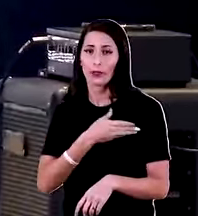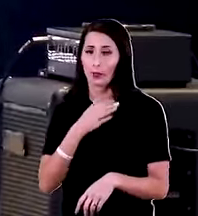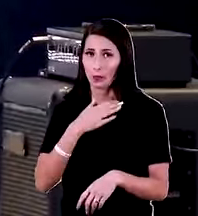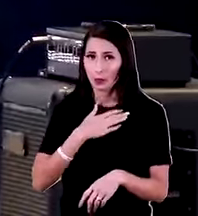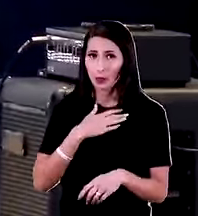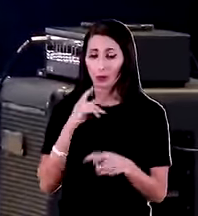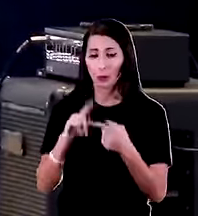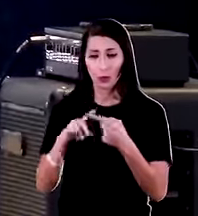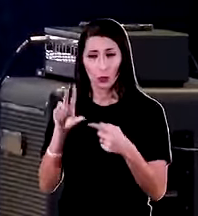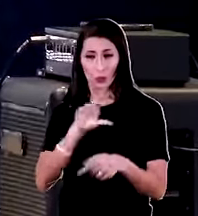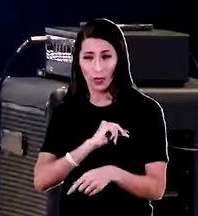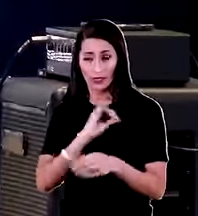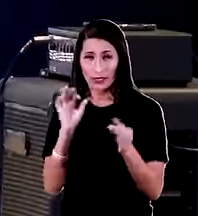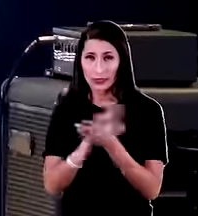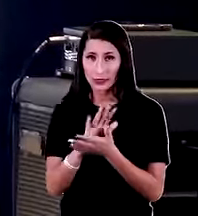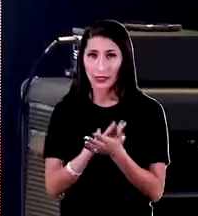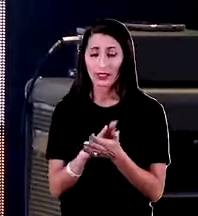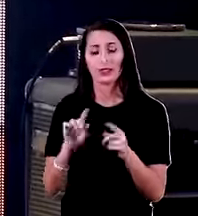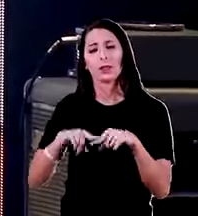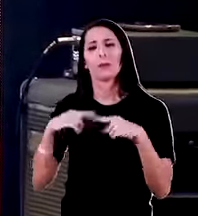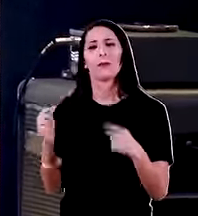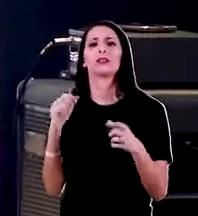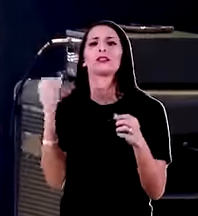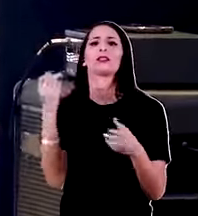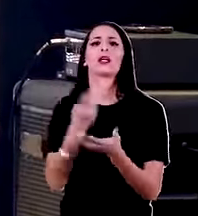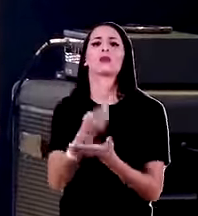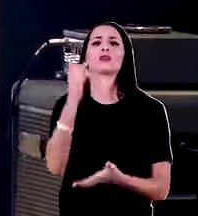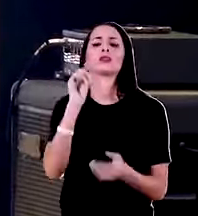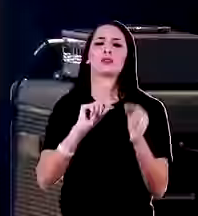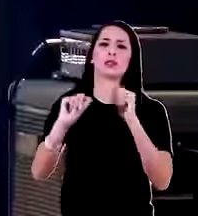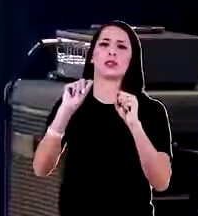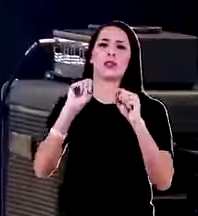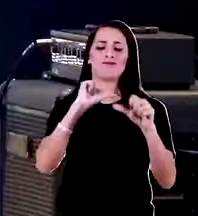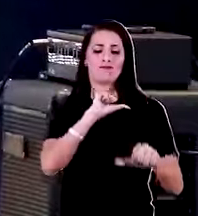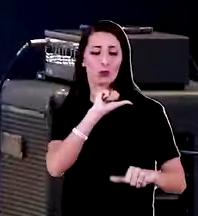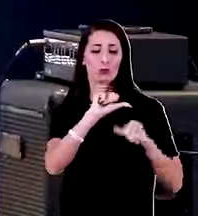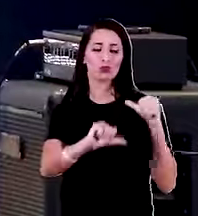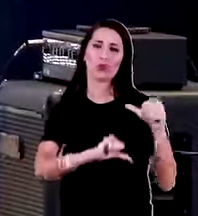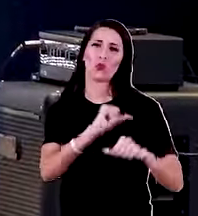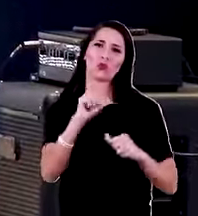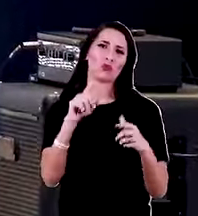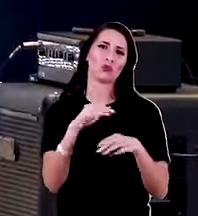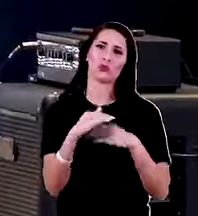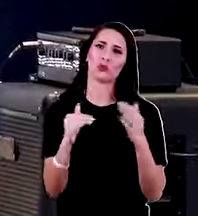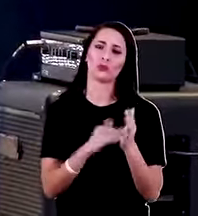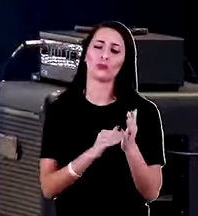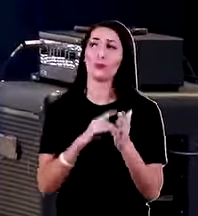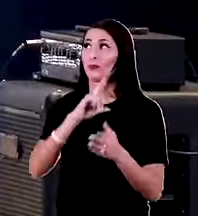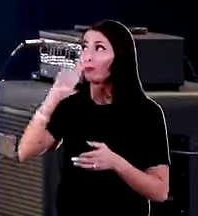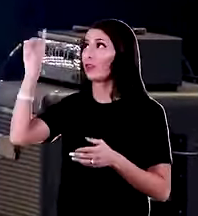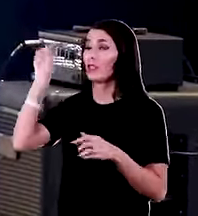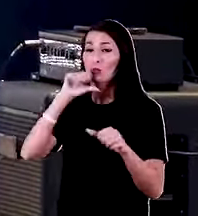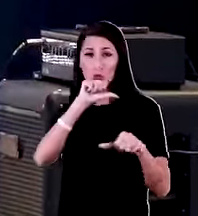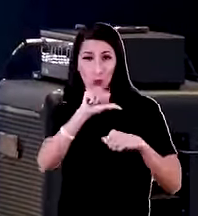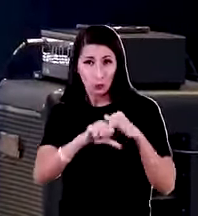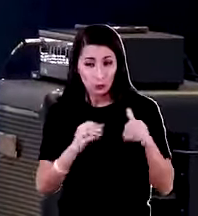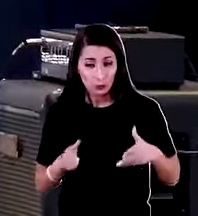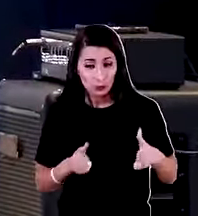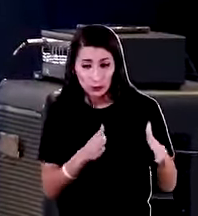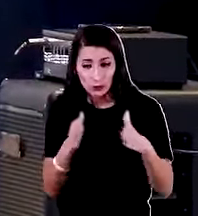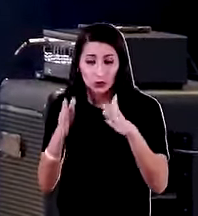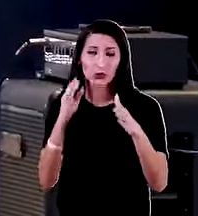que é que acontece? Uma virada de chave na vida dele. Deus muda completamente o destino de Jó quando ele